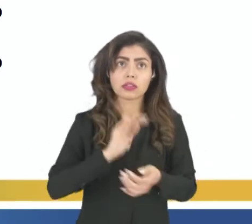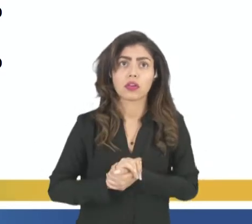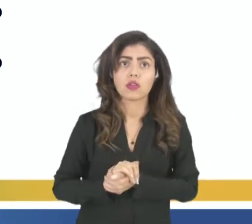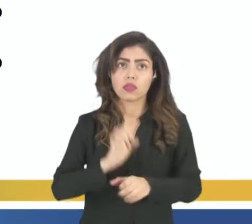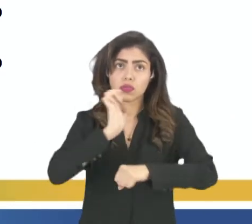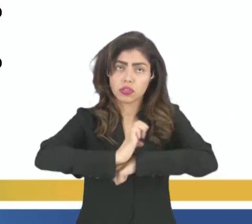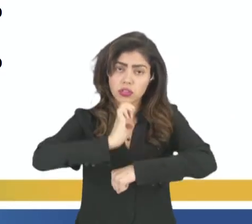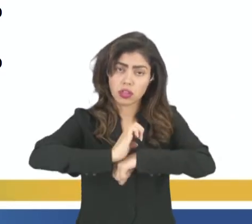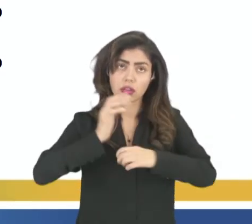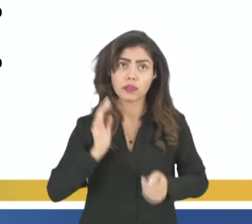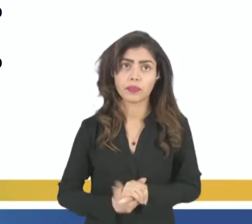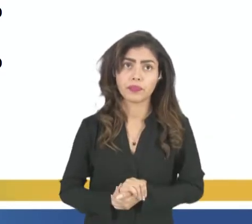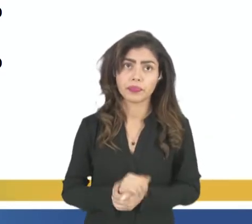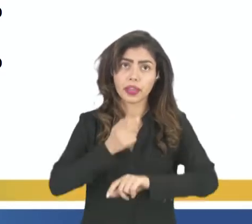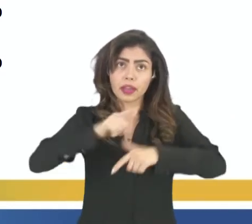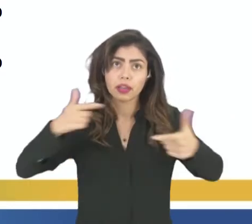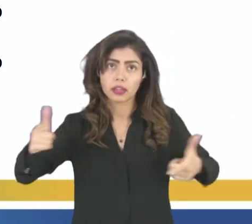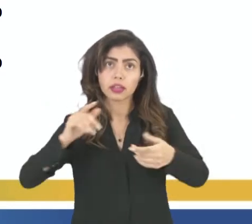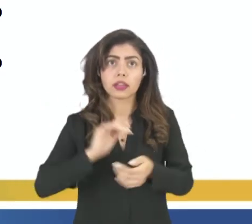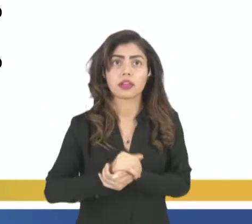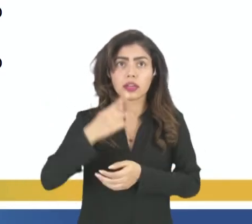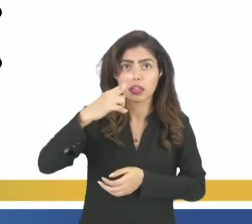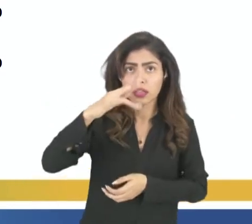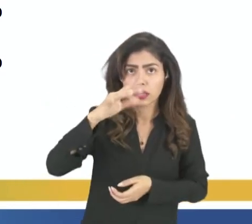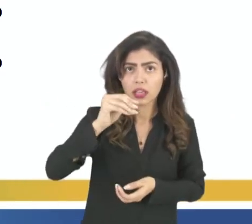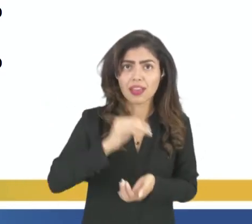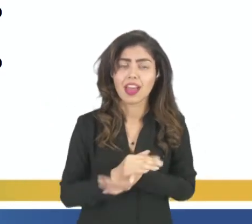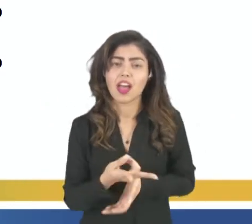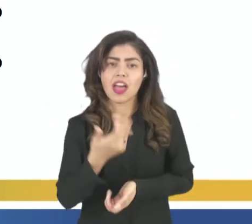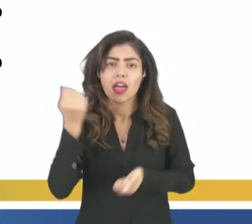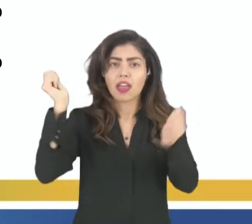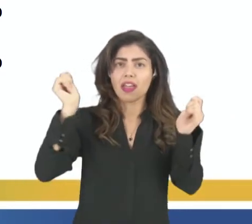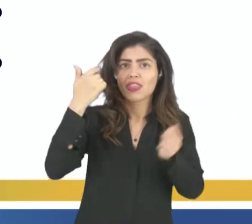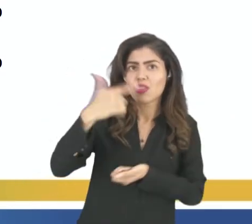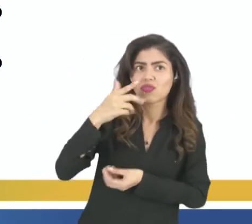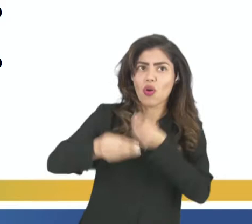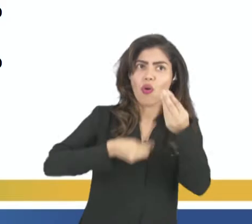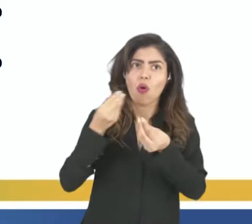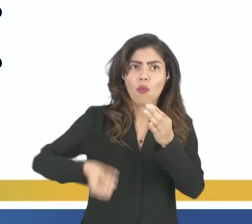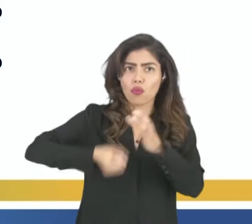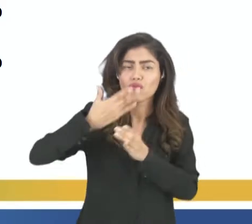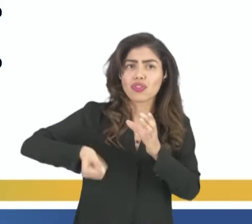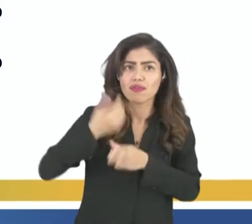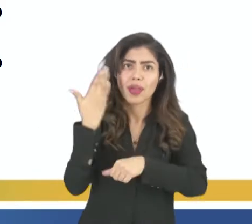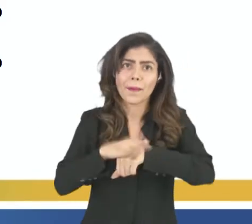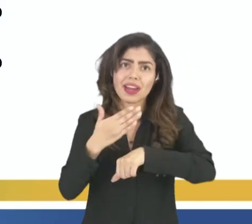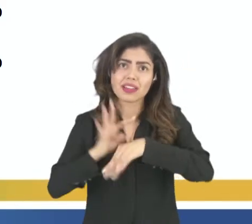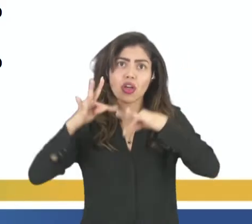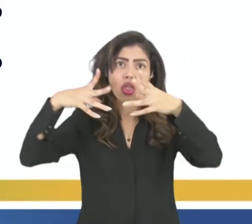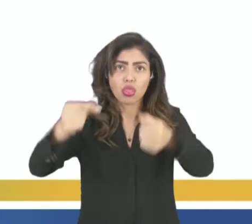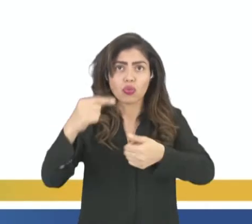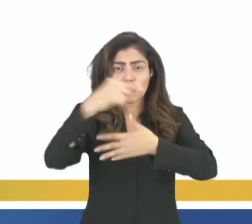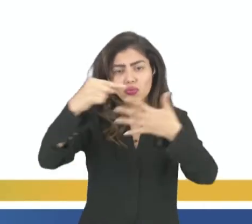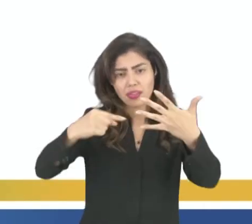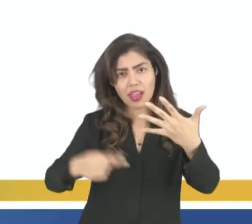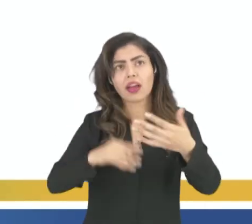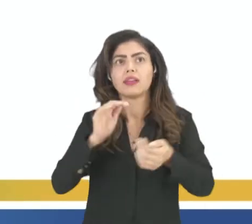C. A grande quantidade de pragas na lavoura, que impossibilitava o cultivo de praticamente todos os tipos de gêneros